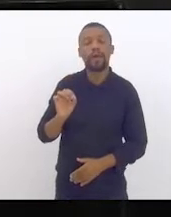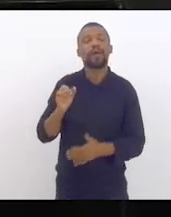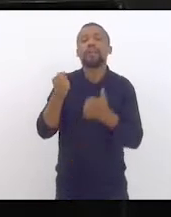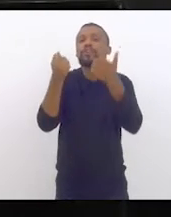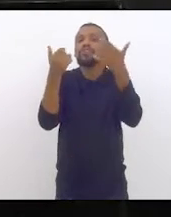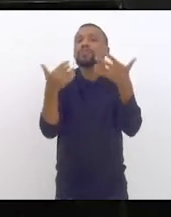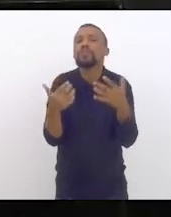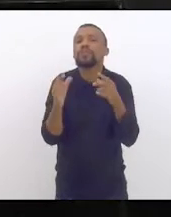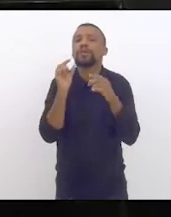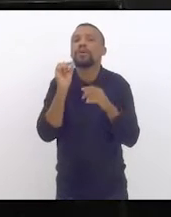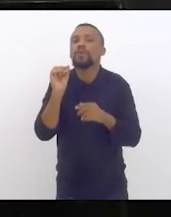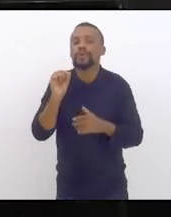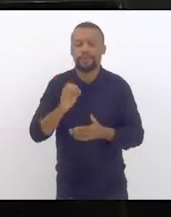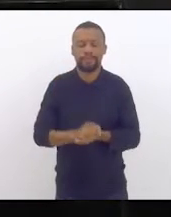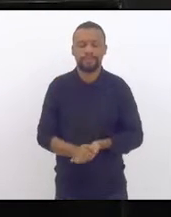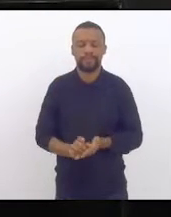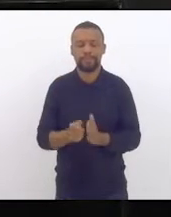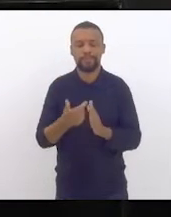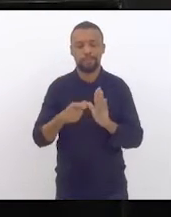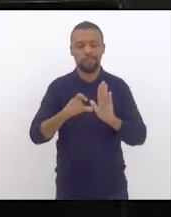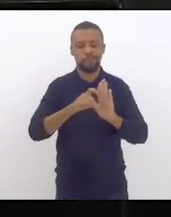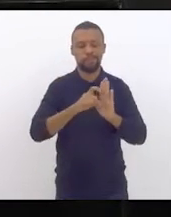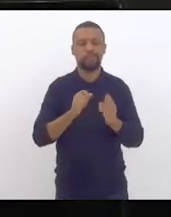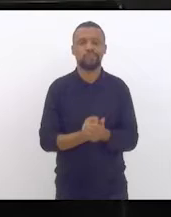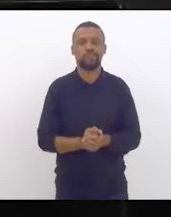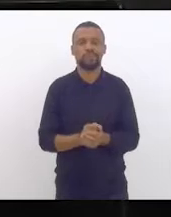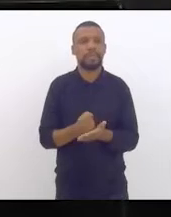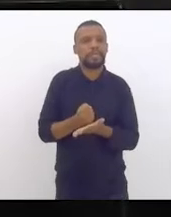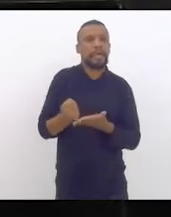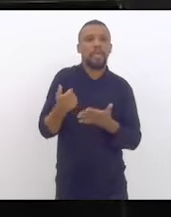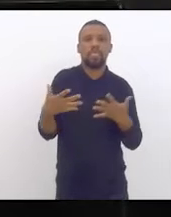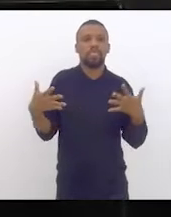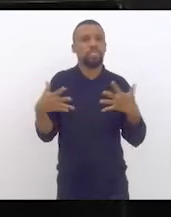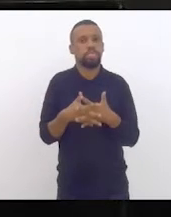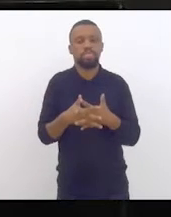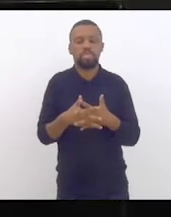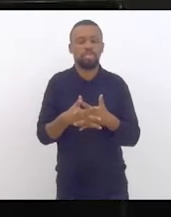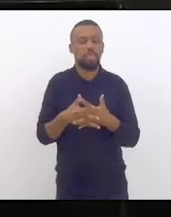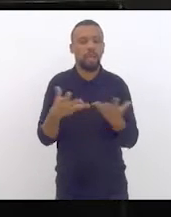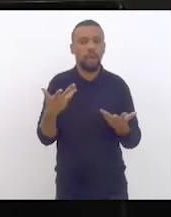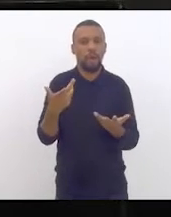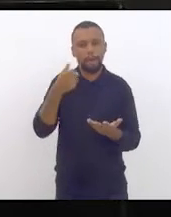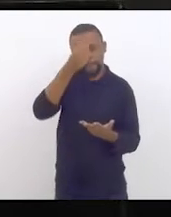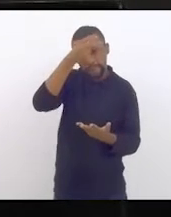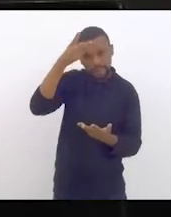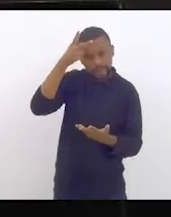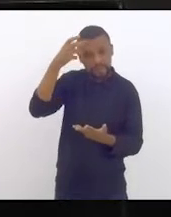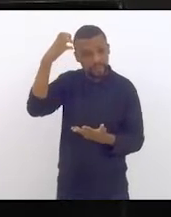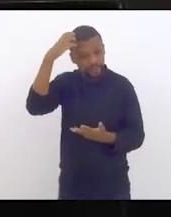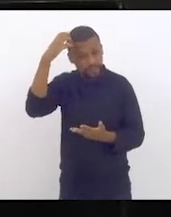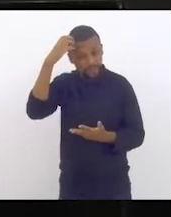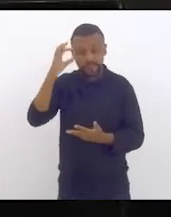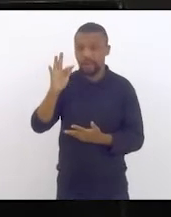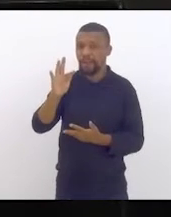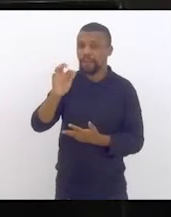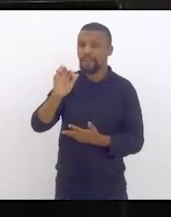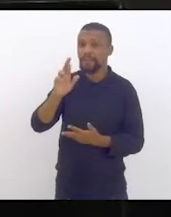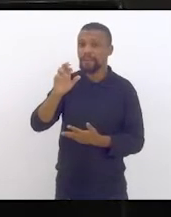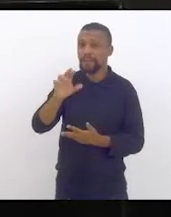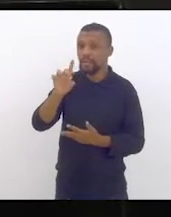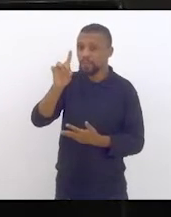seguinte nota e complicou o prefeito de Angra dos Reis Fernando Jordão